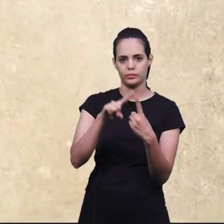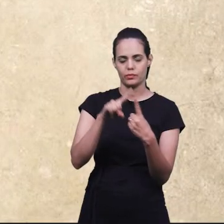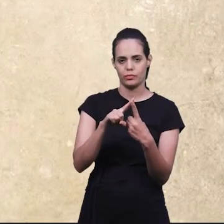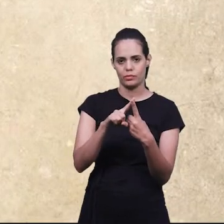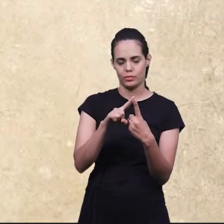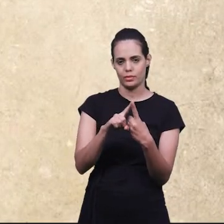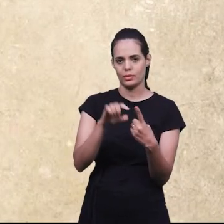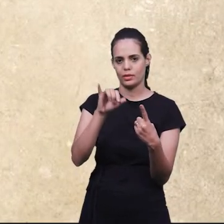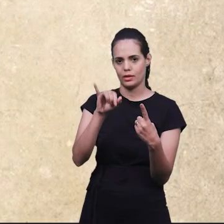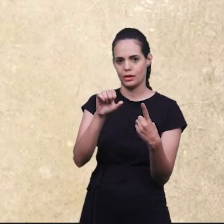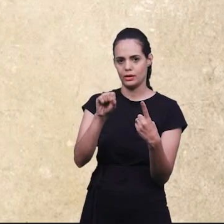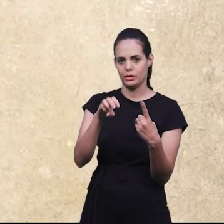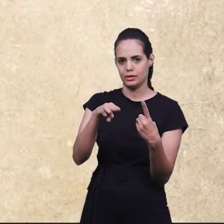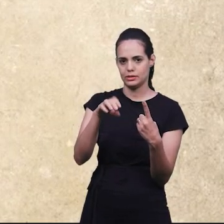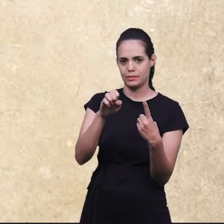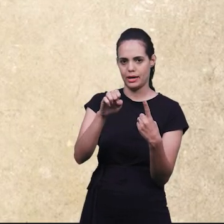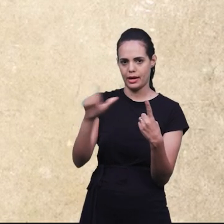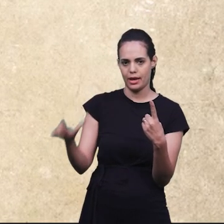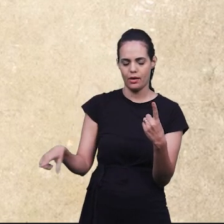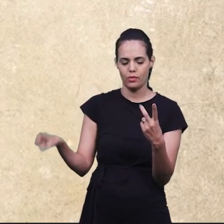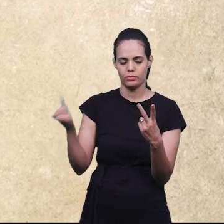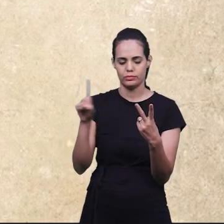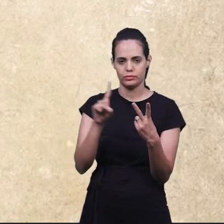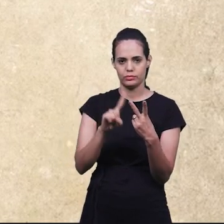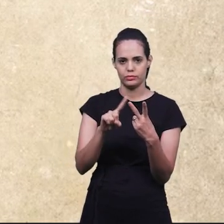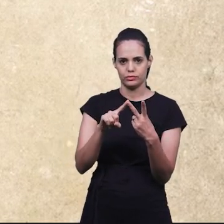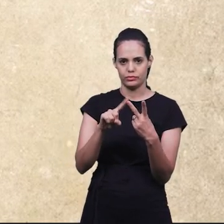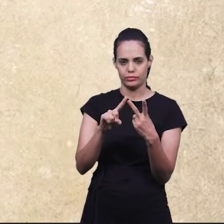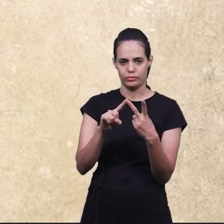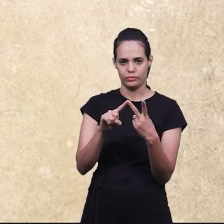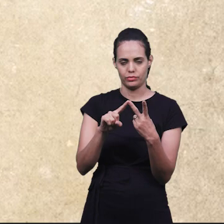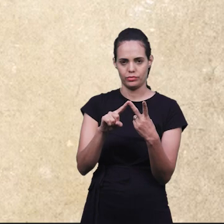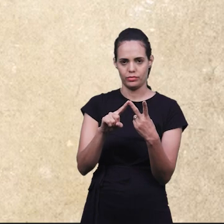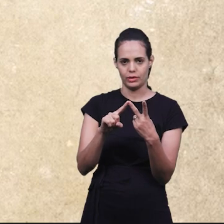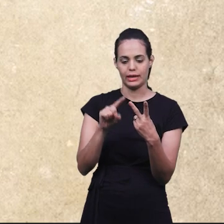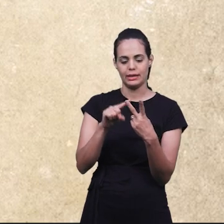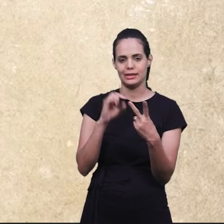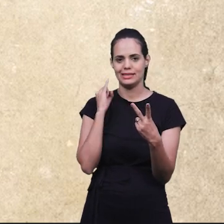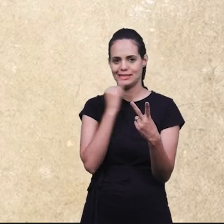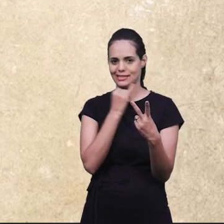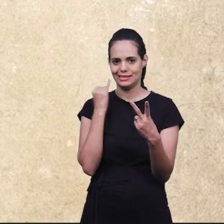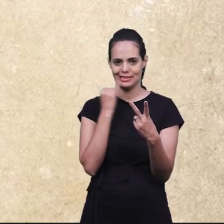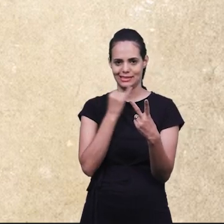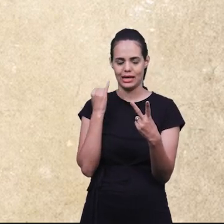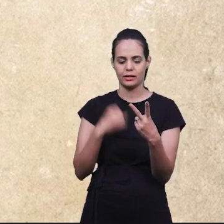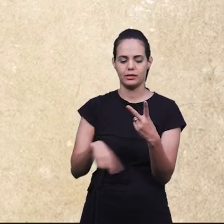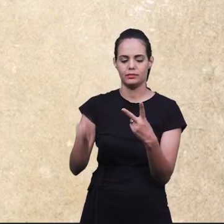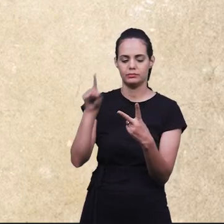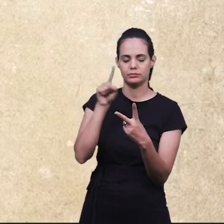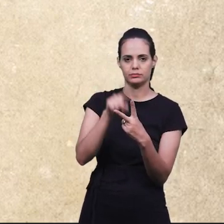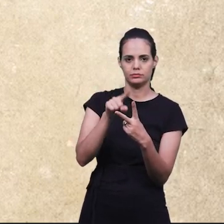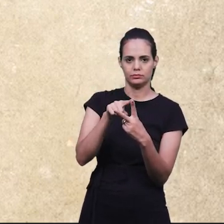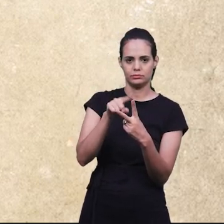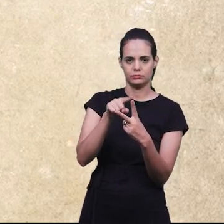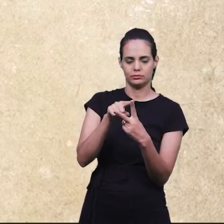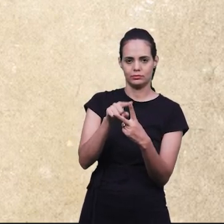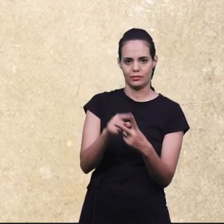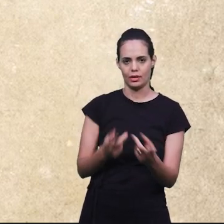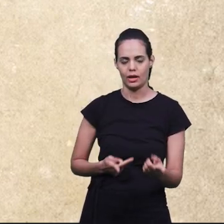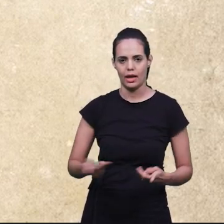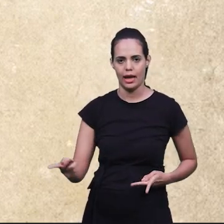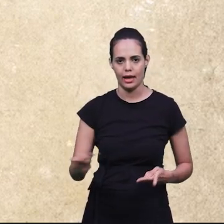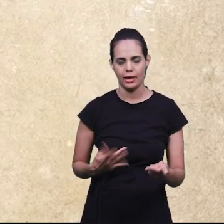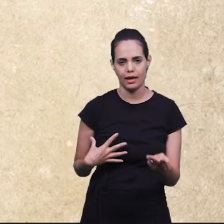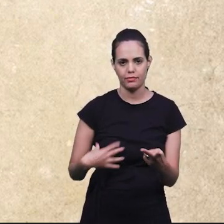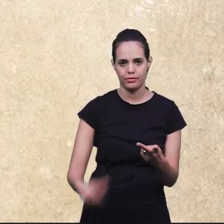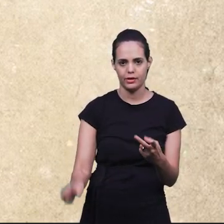de Agar, a escrava de Sara, e a própria Sara. Então, Agar teve um filho